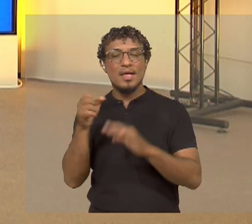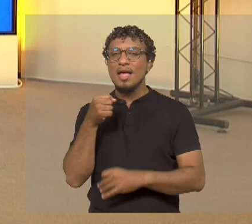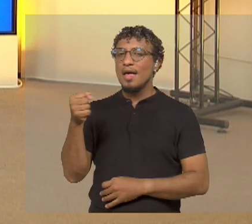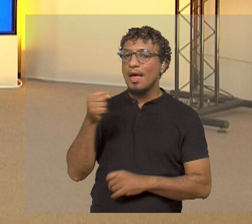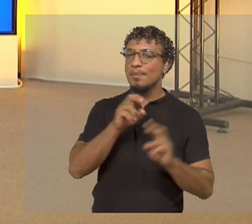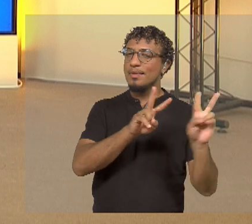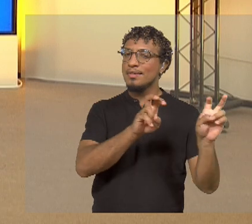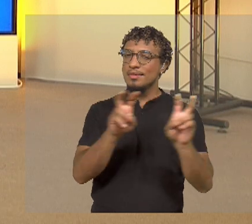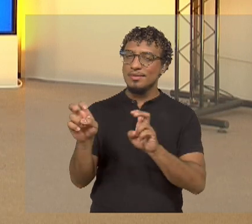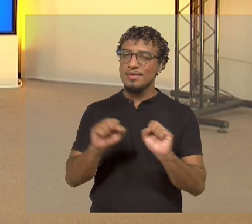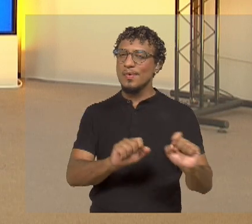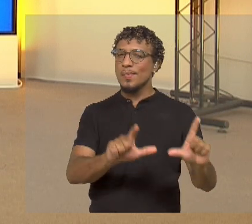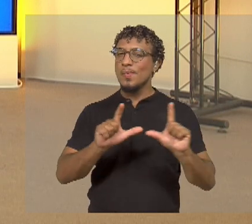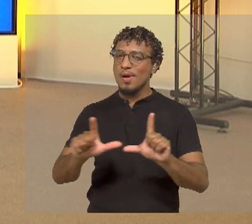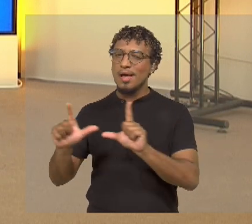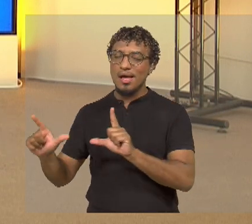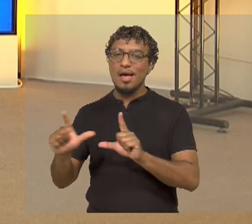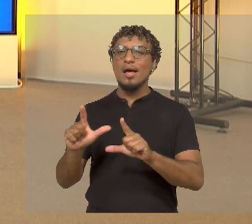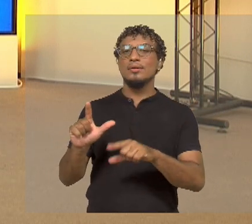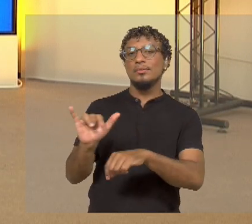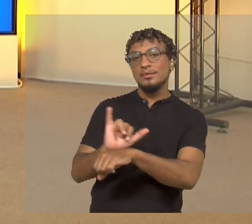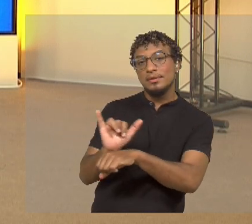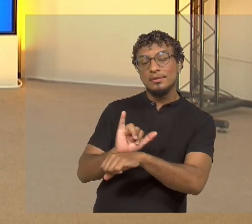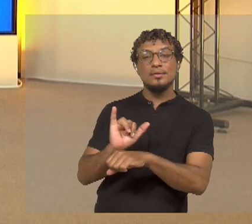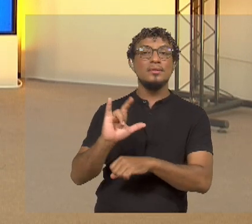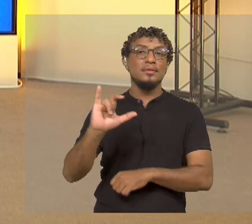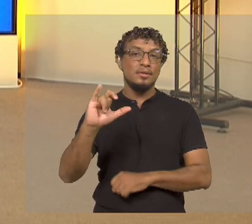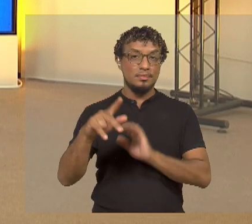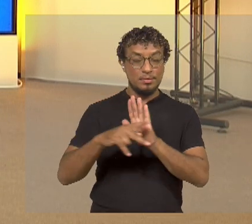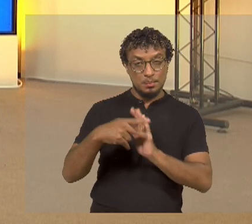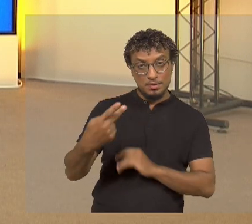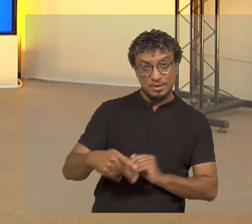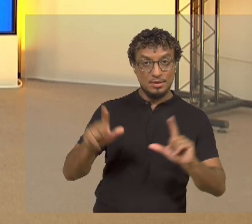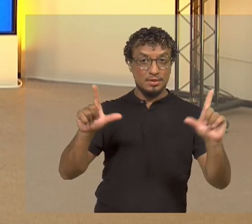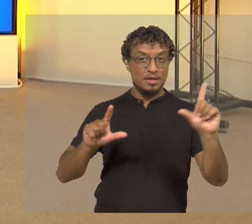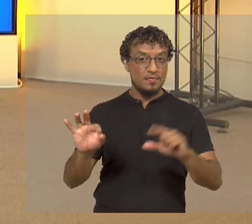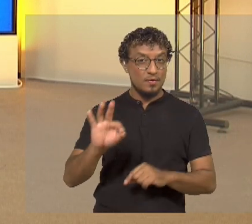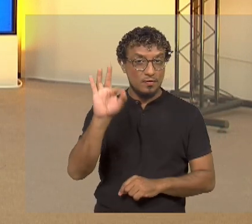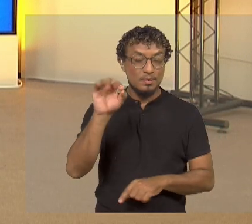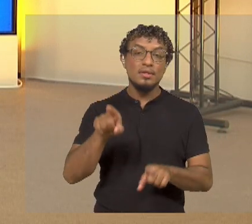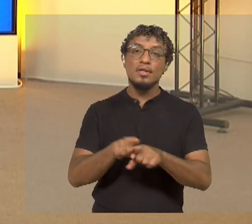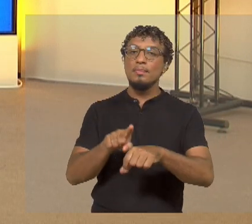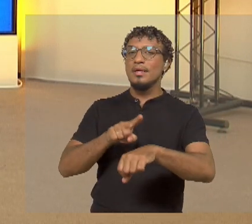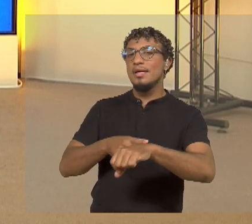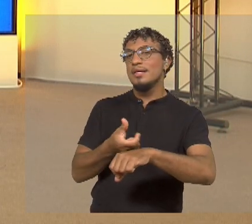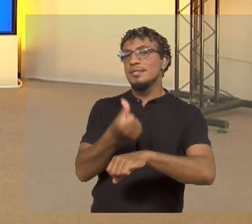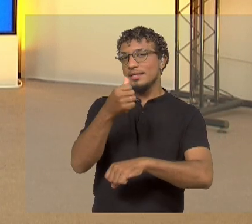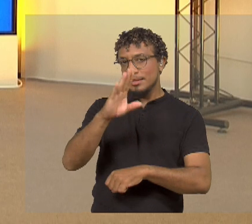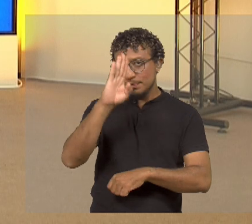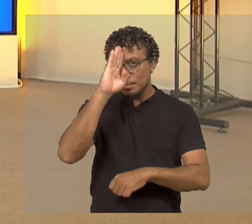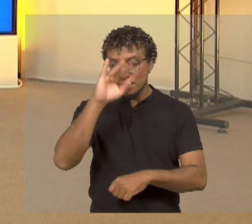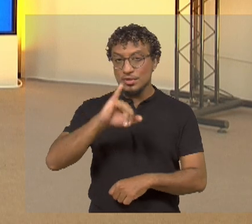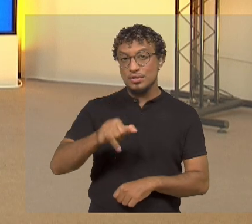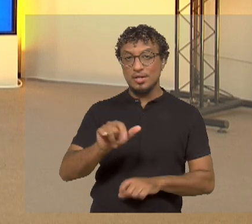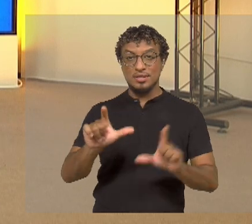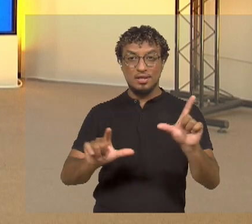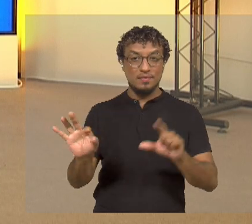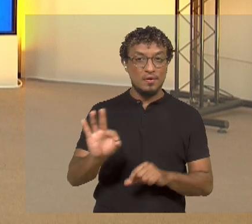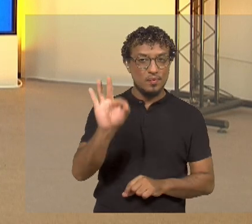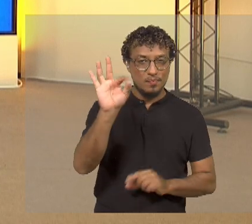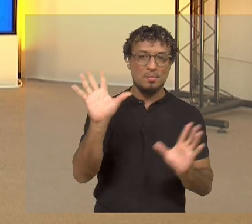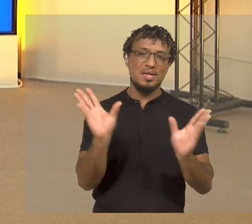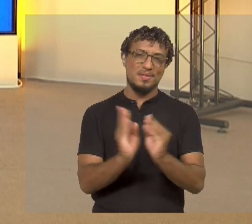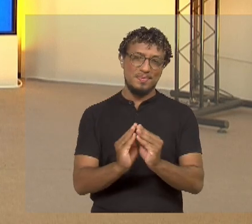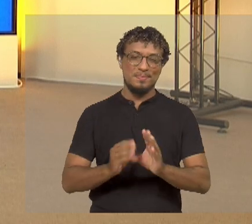YouTube e no Instagram da TV UFMA. Acompanhe também o resumo com as principais notícias do dia no programa Destaques, JTV UFMA, às